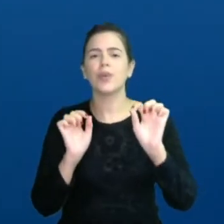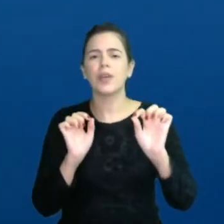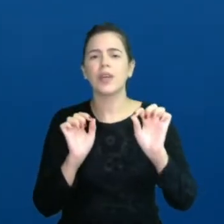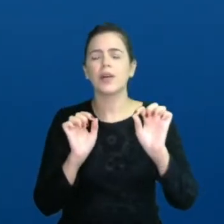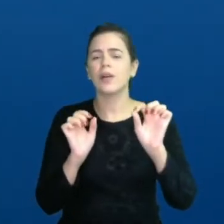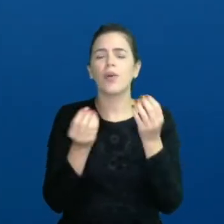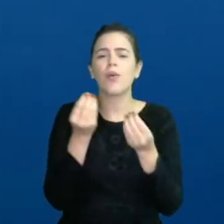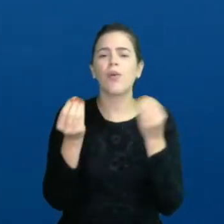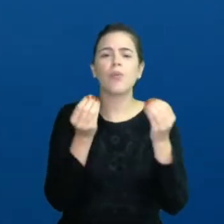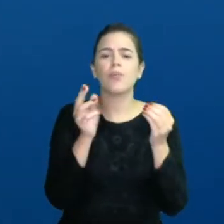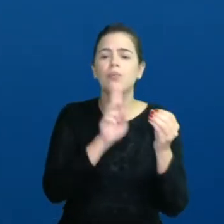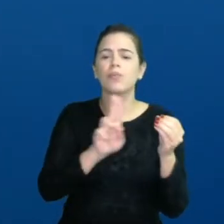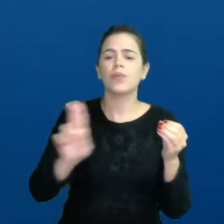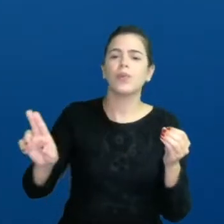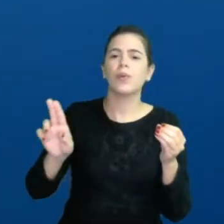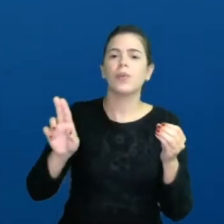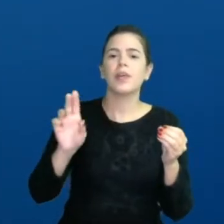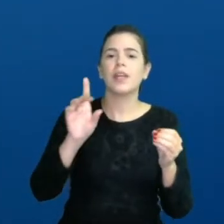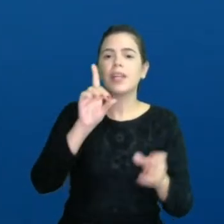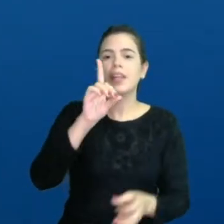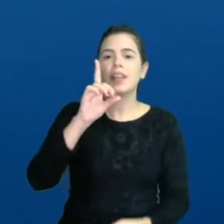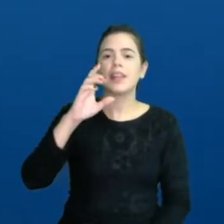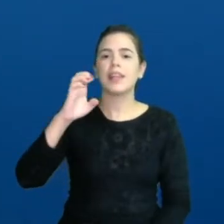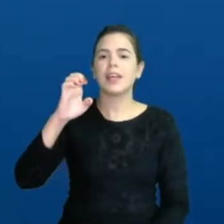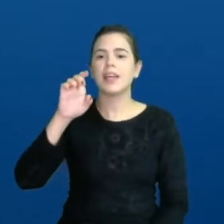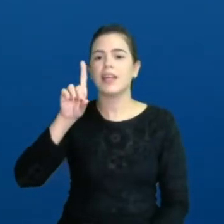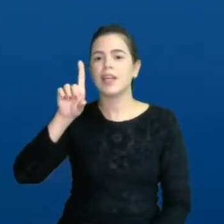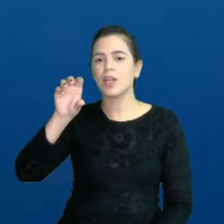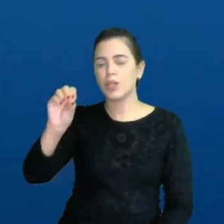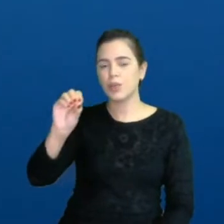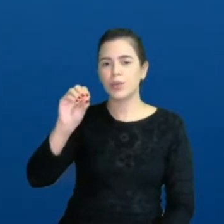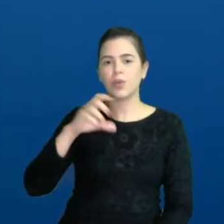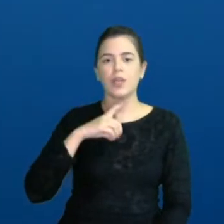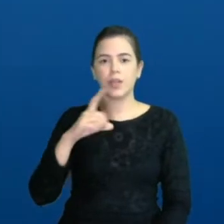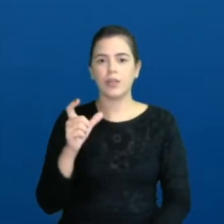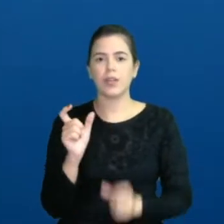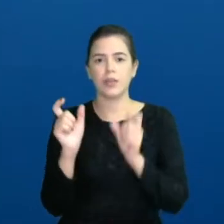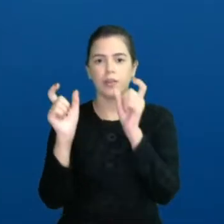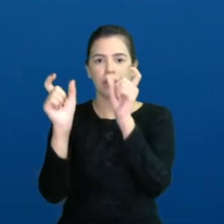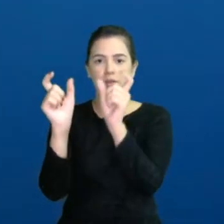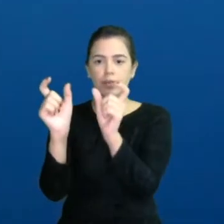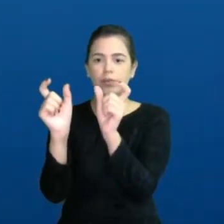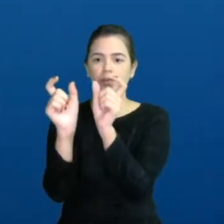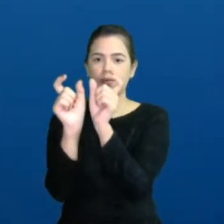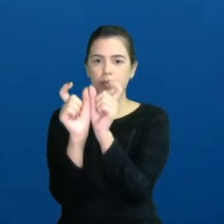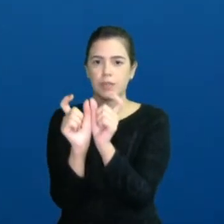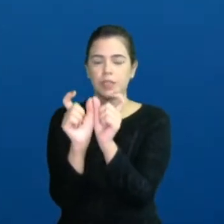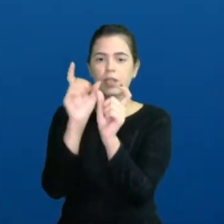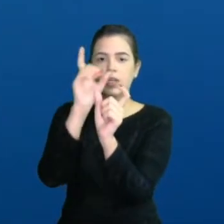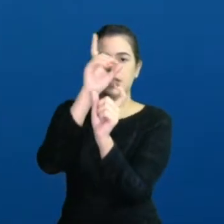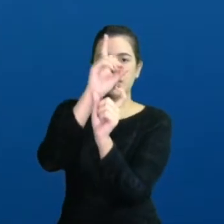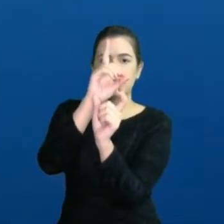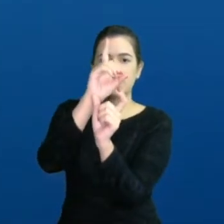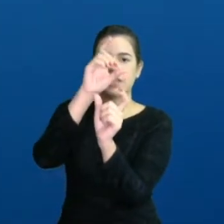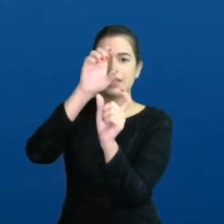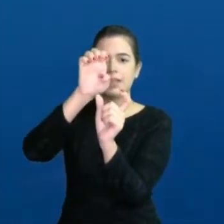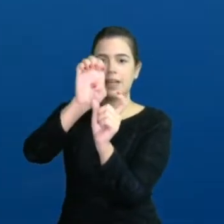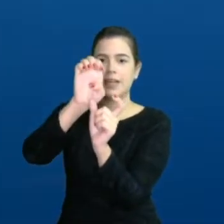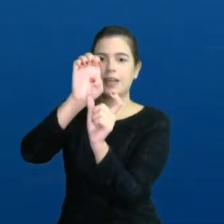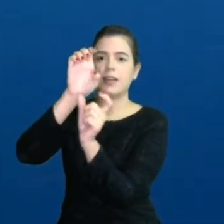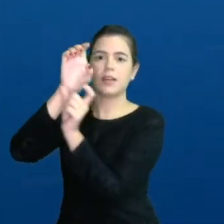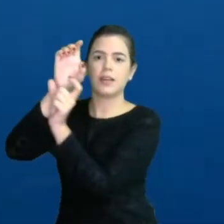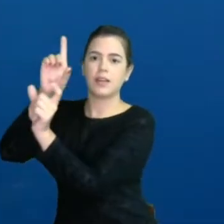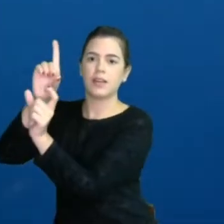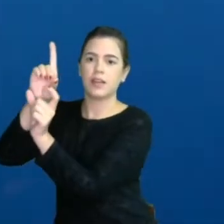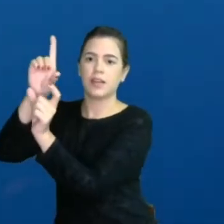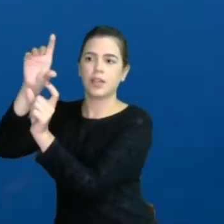nome dedo? Olha, na palavra dedo, eu tenho 2 sílabas com D. Dé e dó.